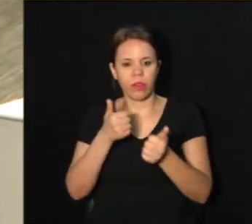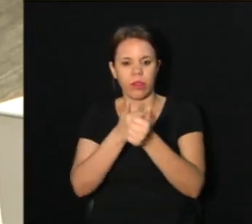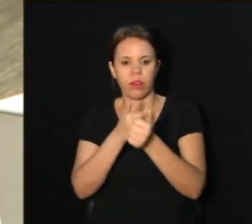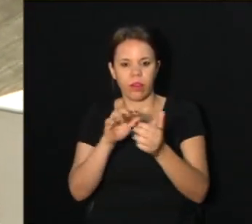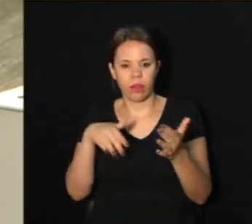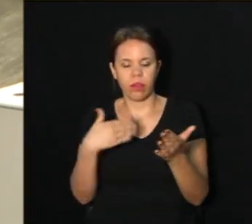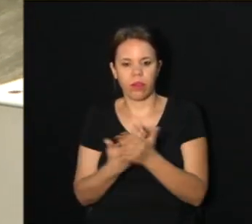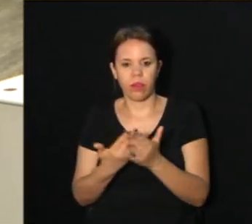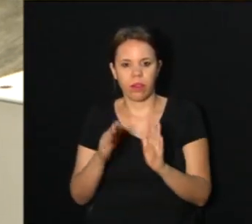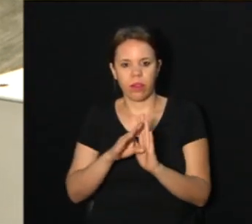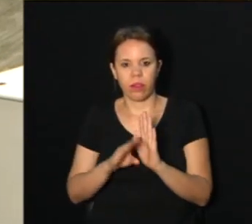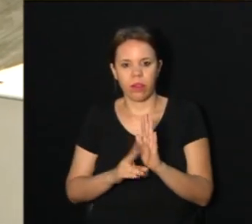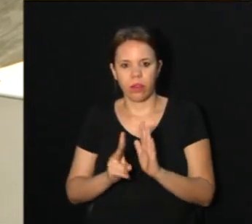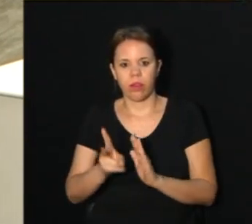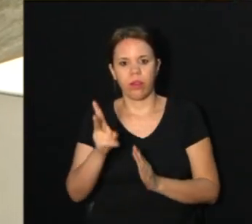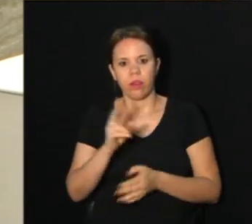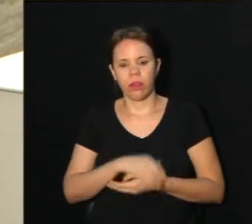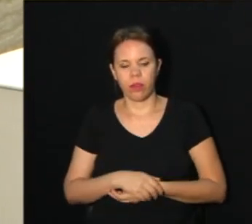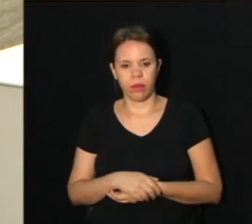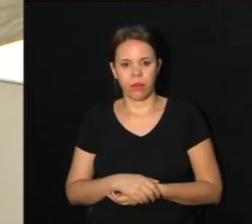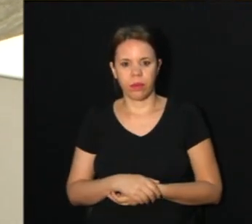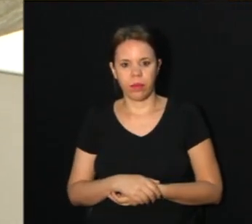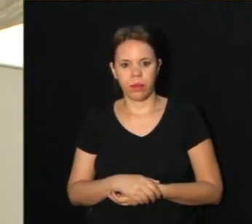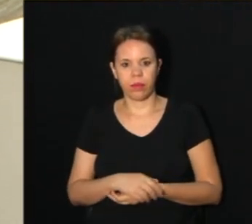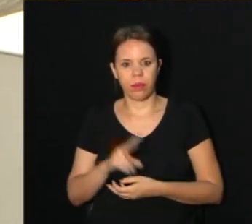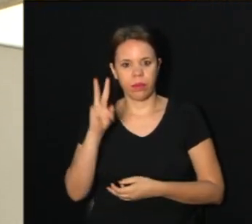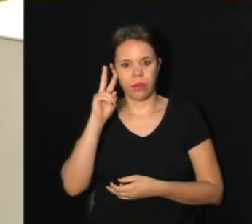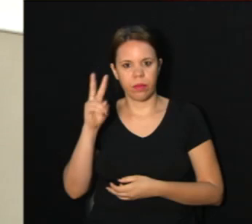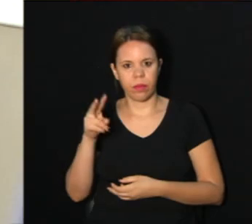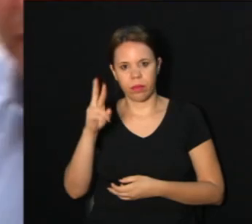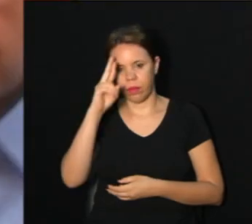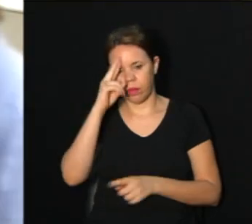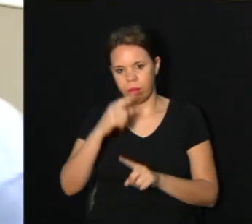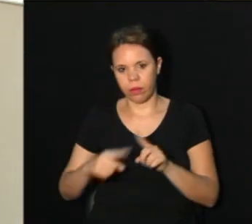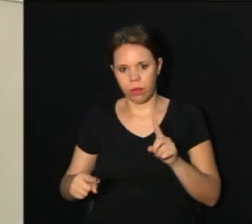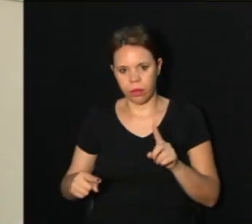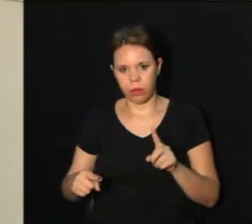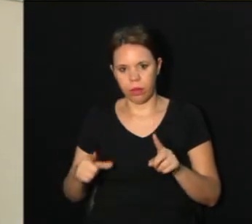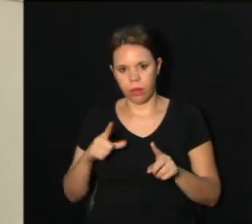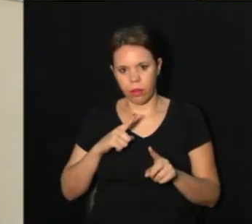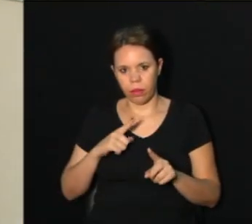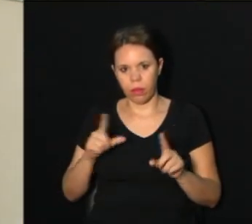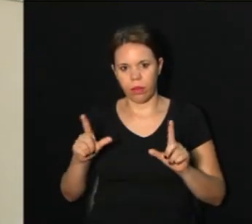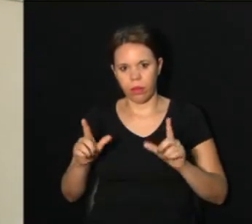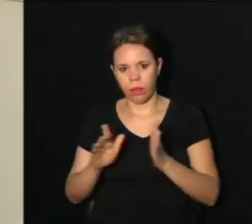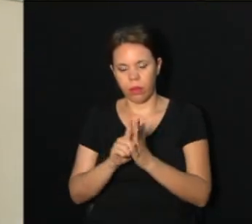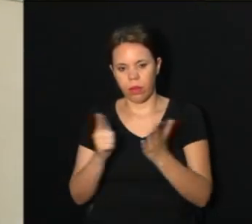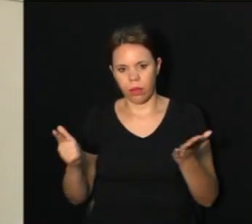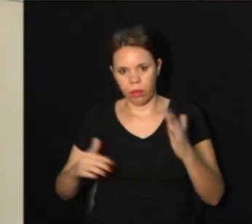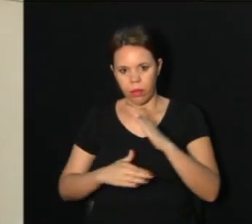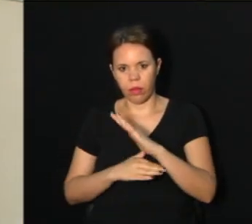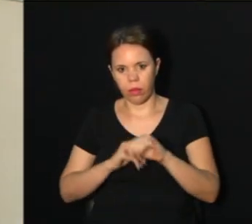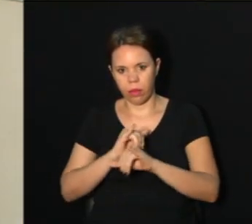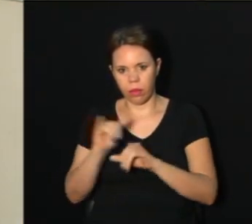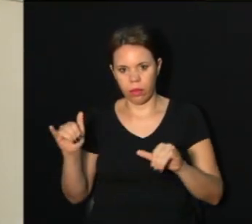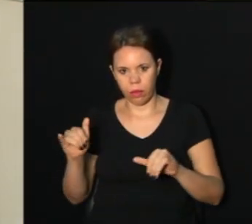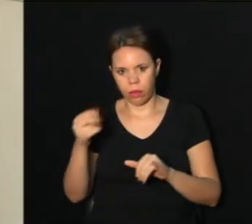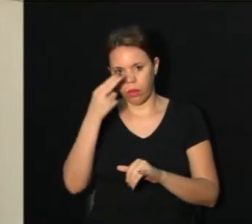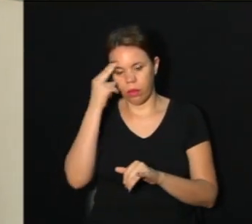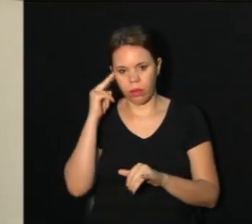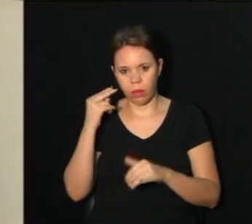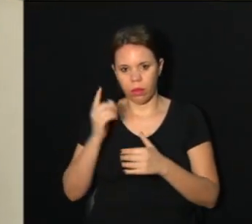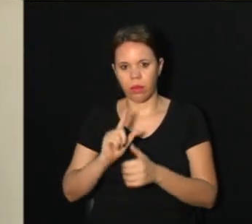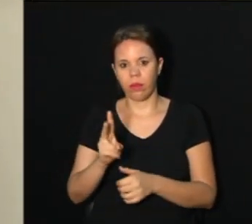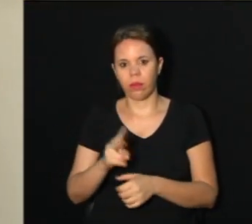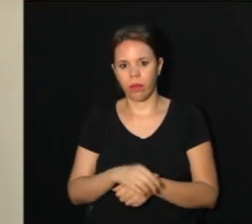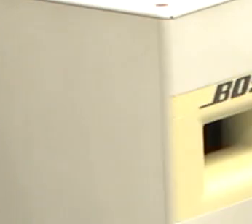até agora, continue na nossa programação. E lembrando que ao 12h30 tem o Jornal da Câmara Notícia com o Gabriel Castro.